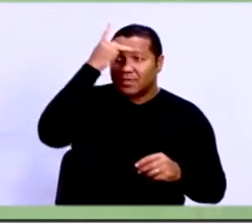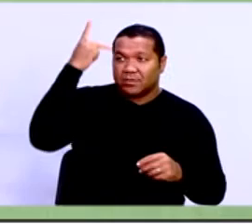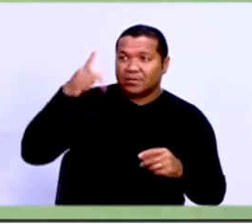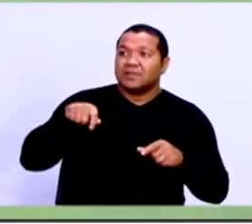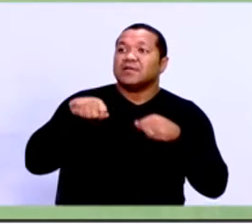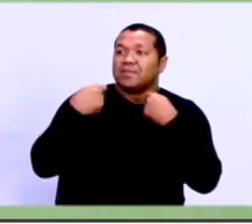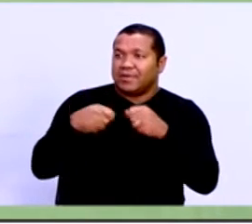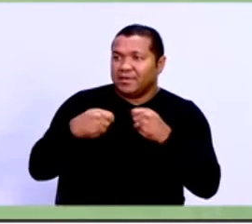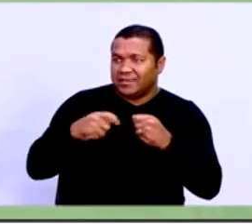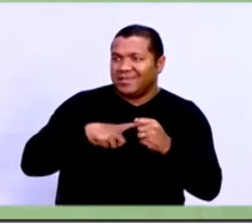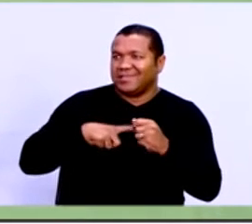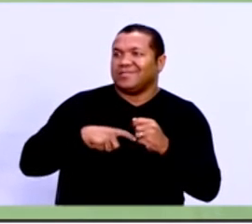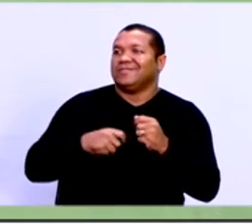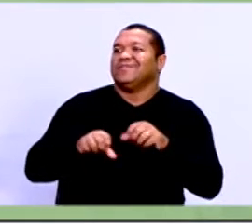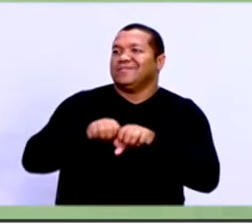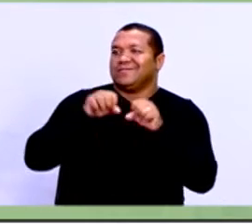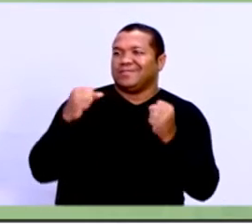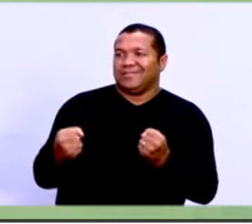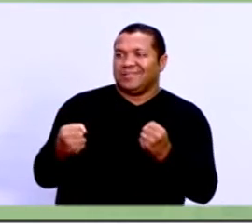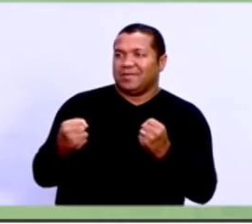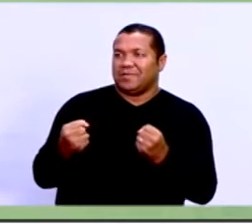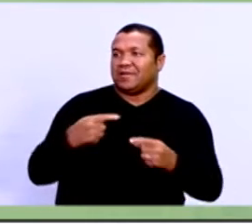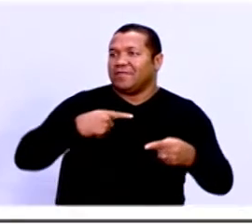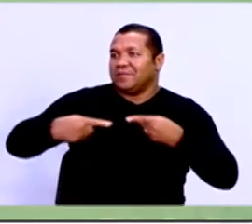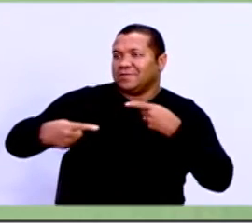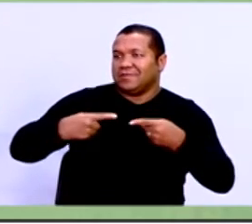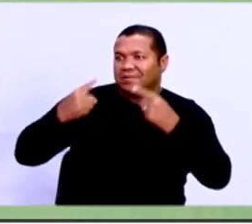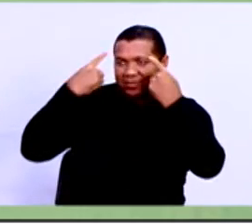essas essas idéias